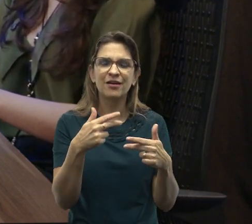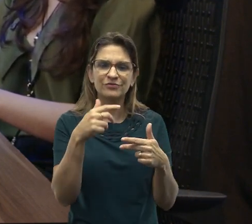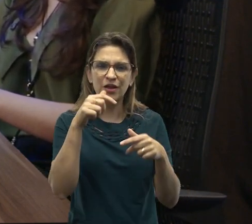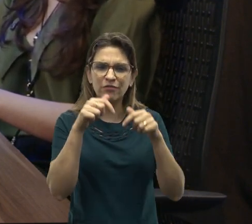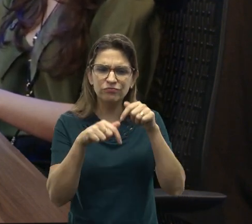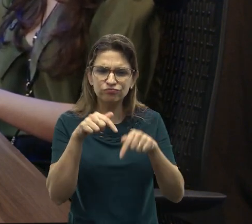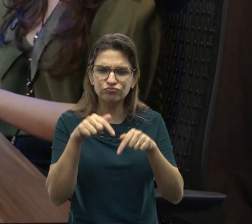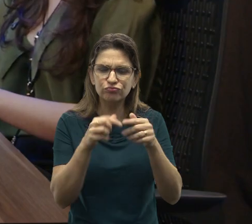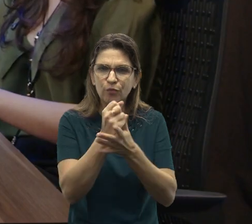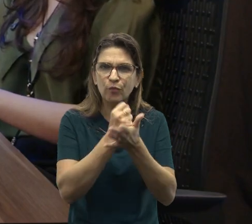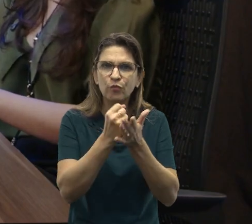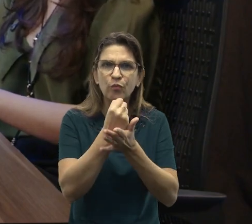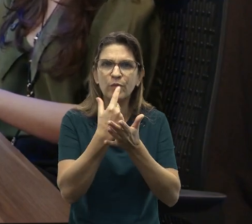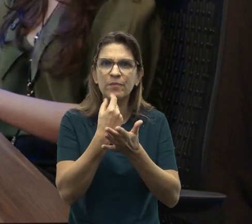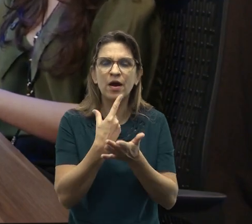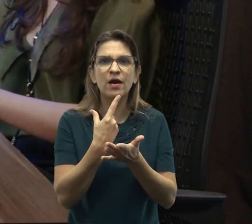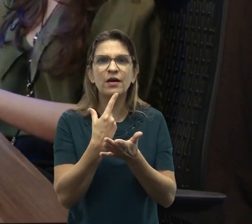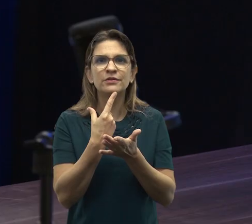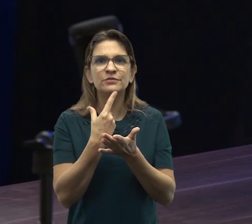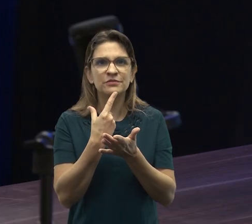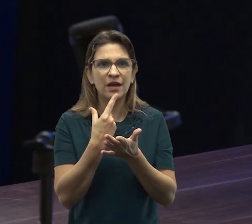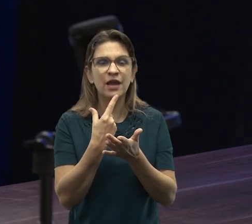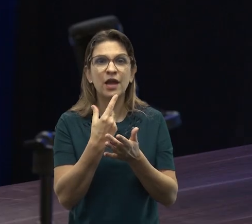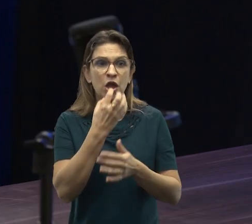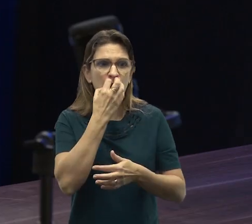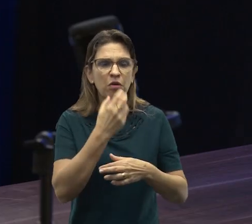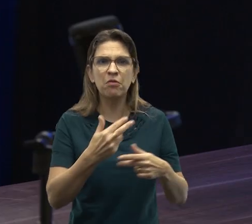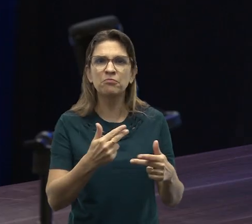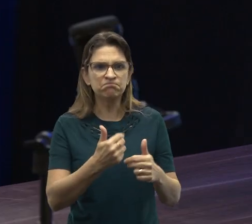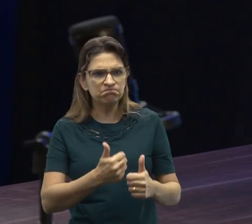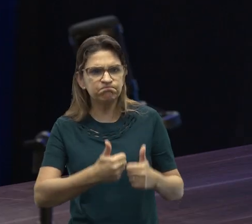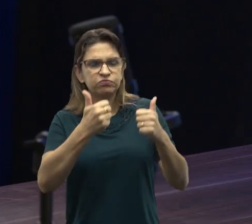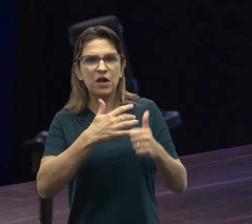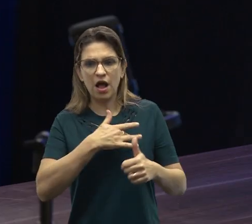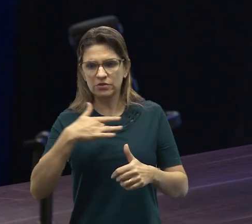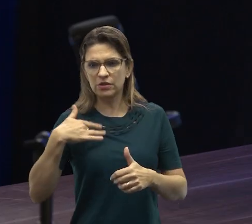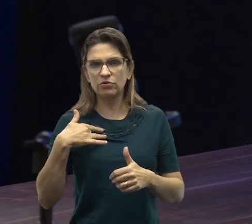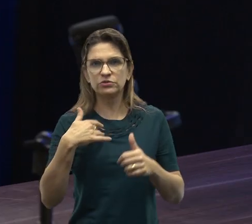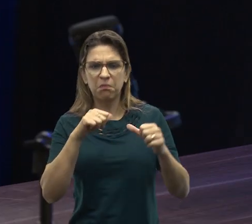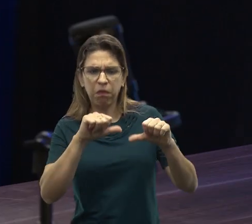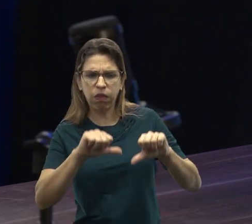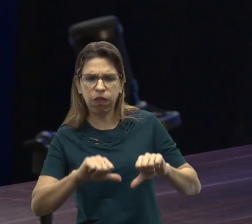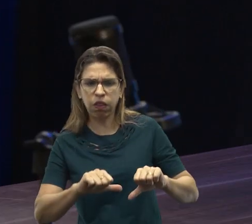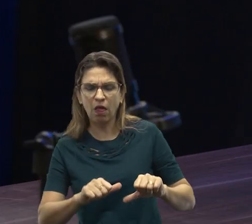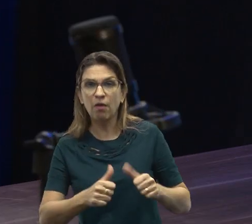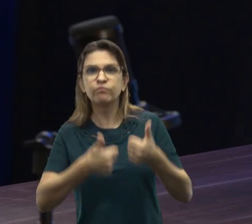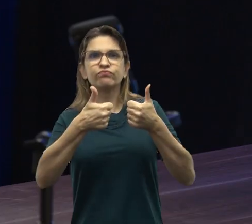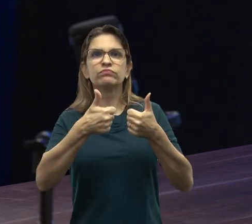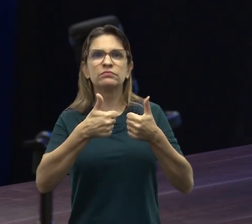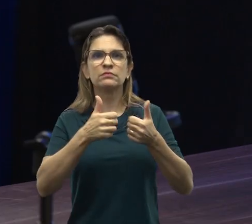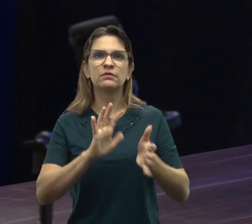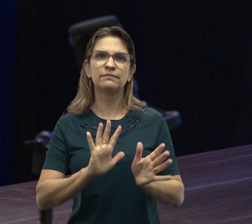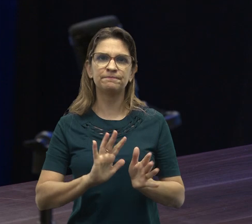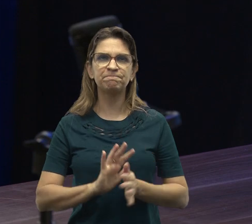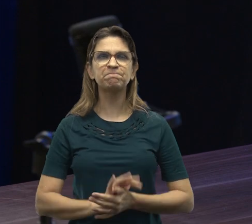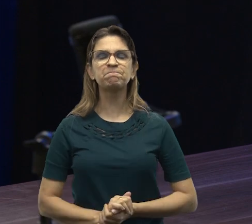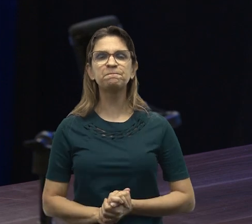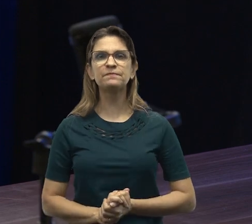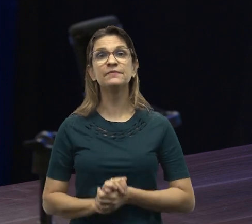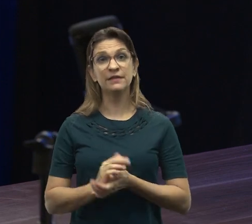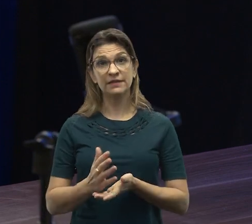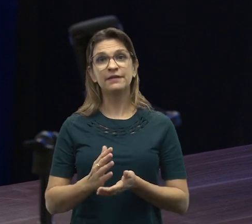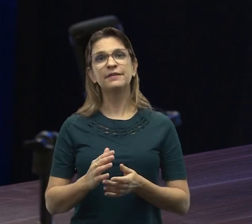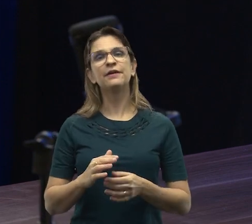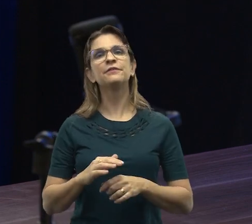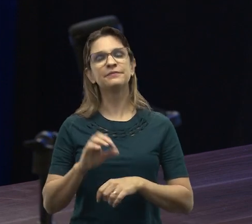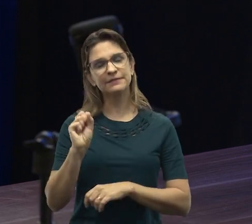vi recuperação assim absurda. Então, assim, pensando nisso tudo, eu dediquei muito do meu mandato passado para que a gente pudesse